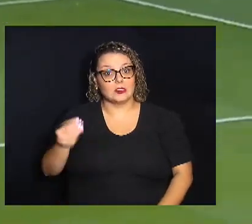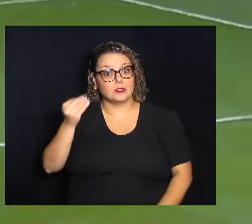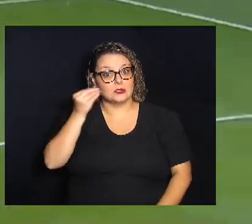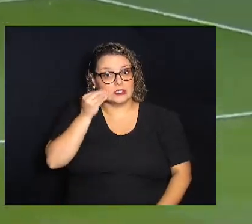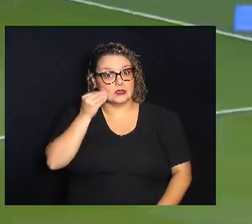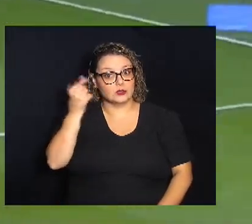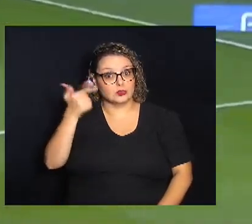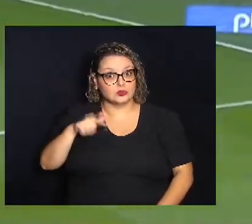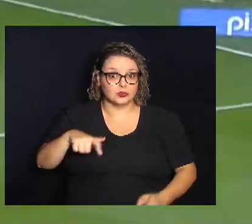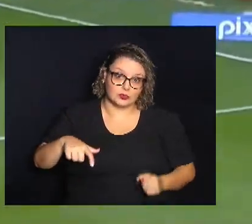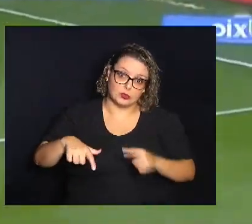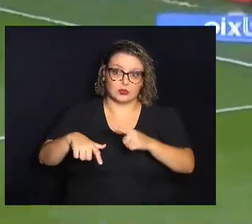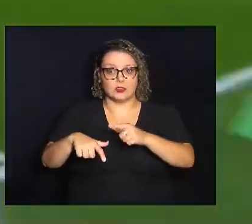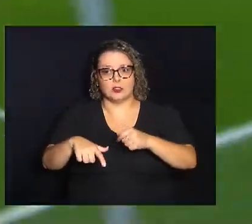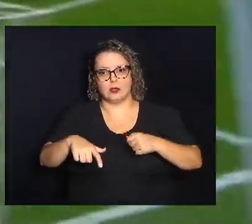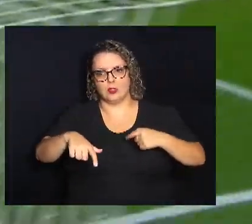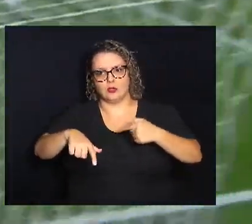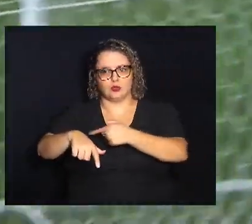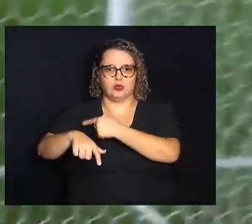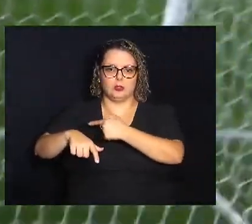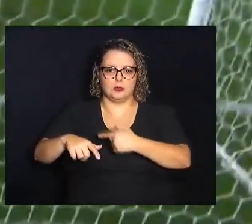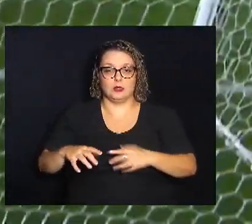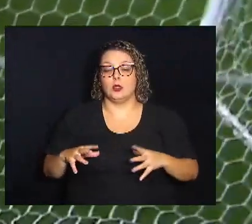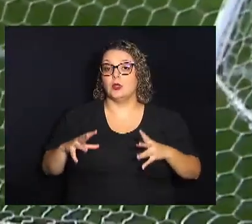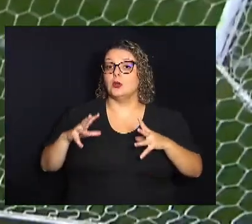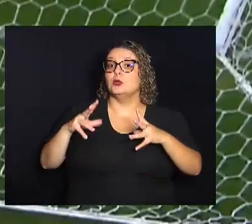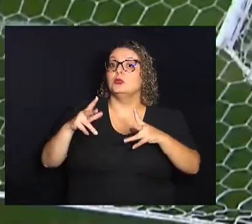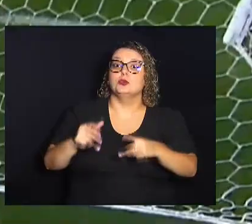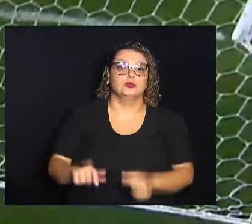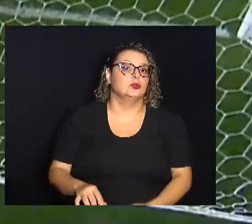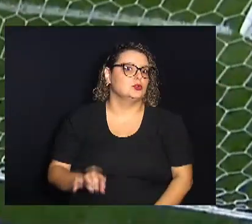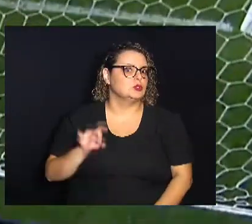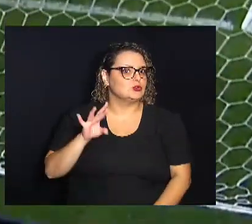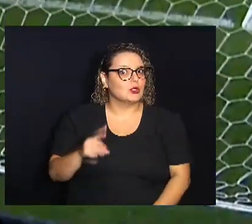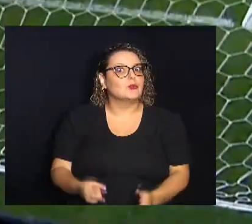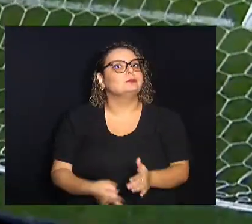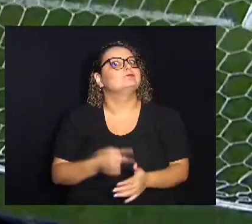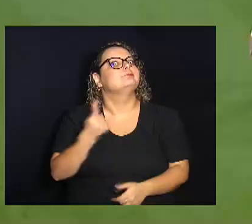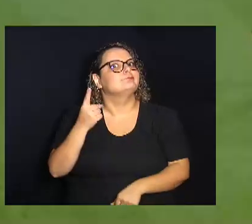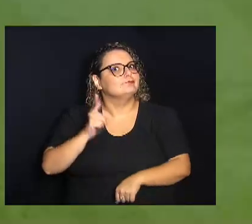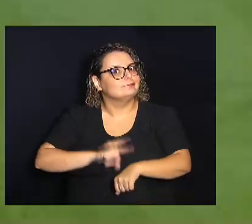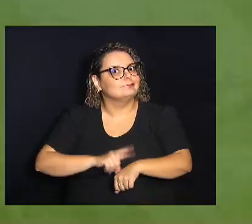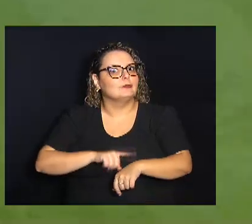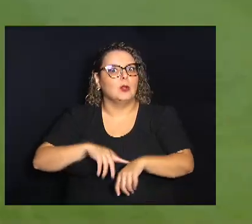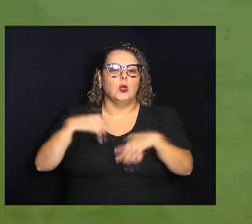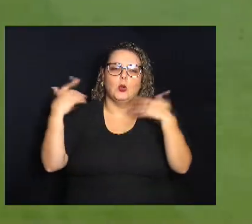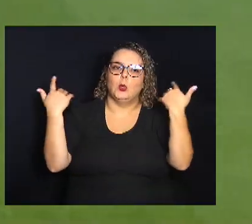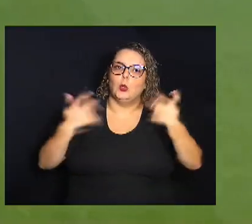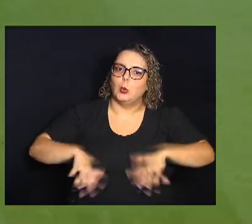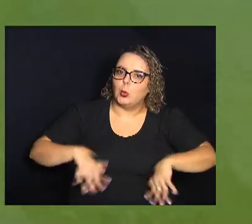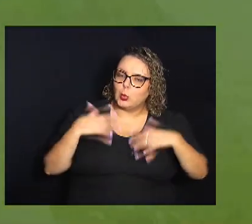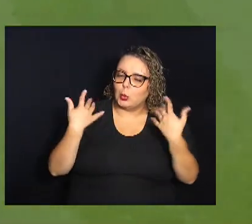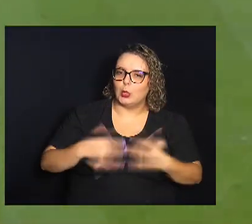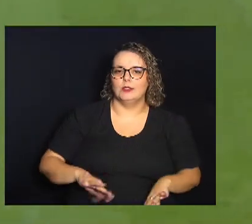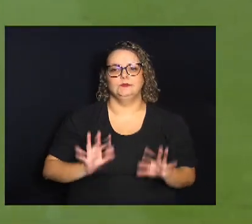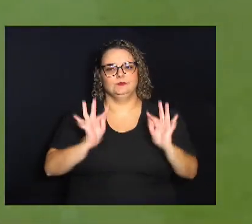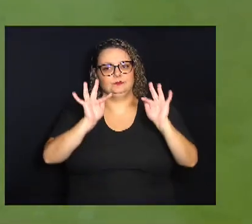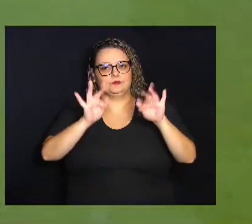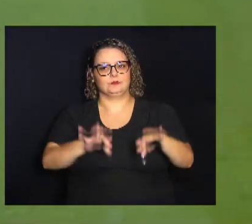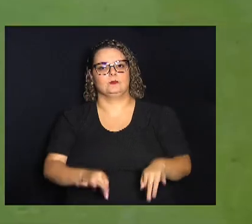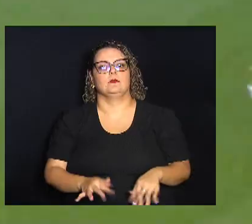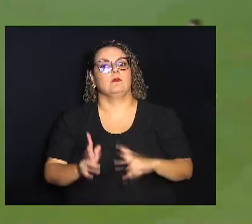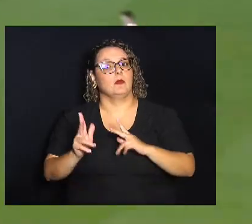uma e jogou para fora. Tudo isso só no primeiro tempo. Na etapa final, o